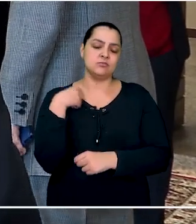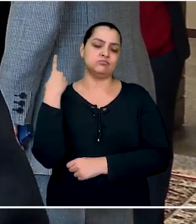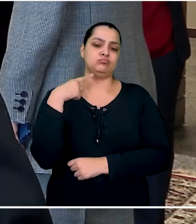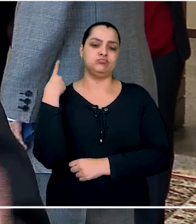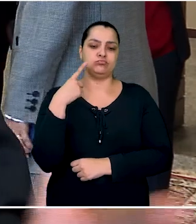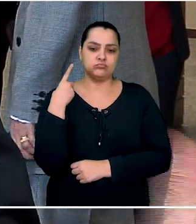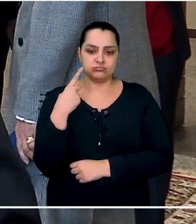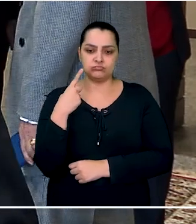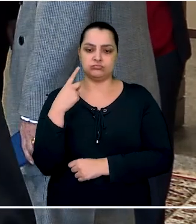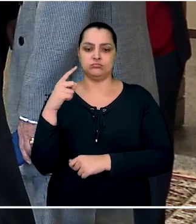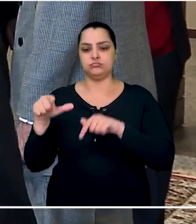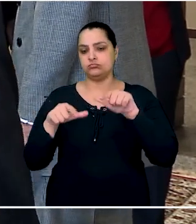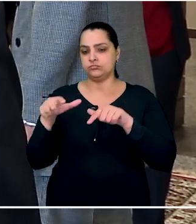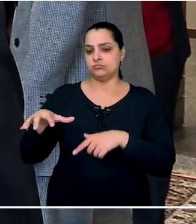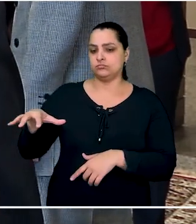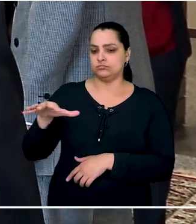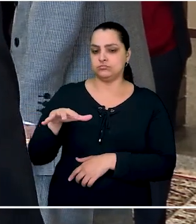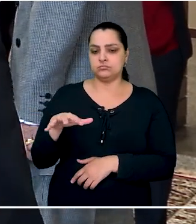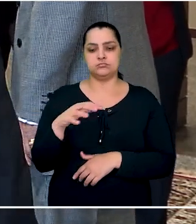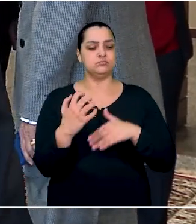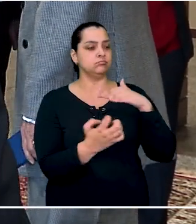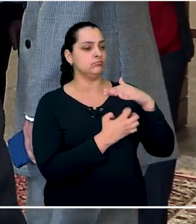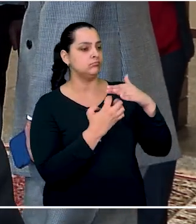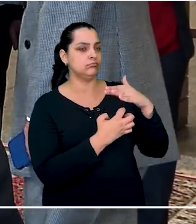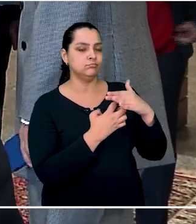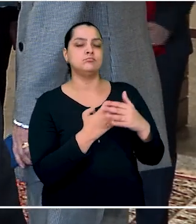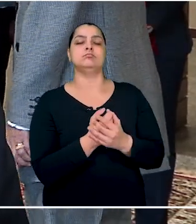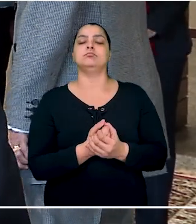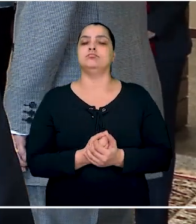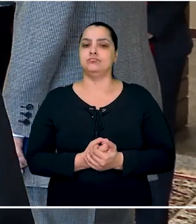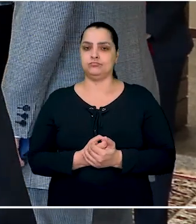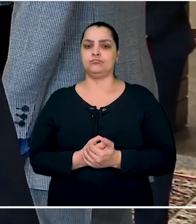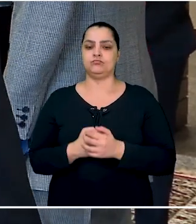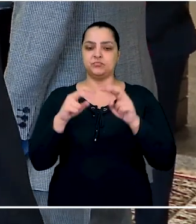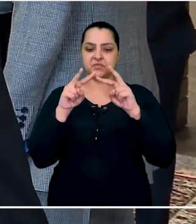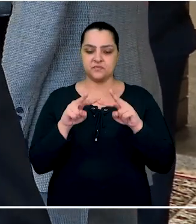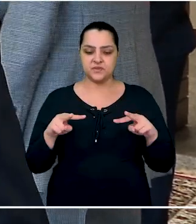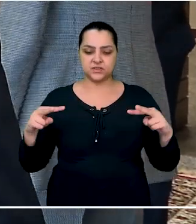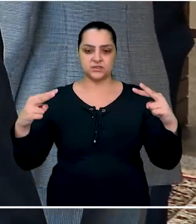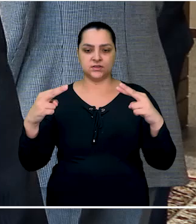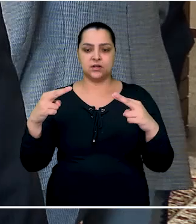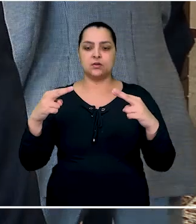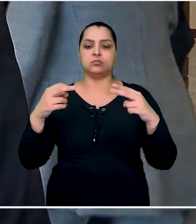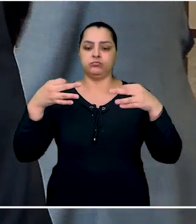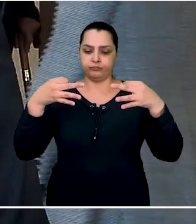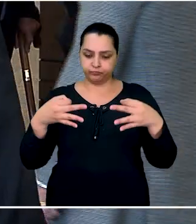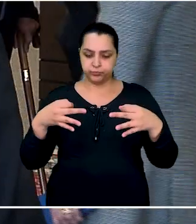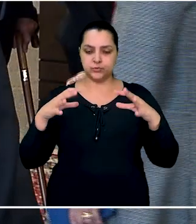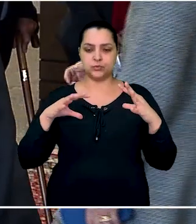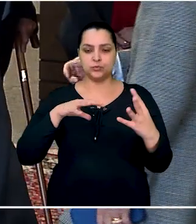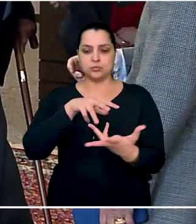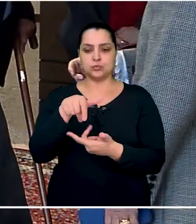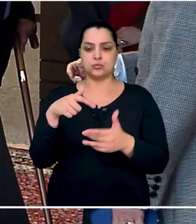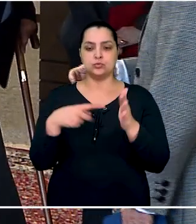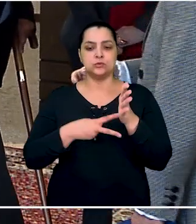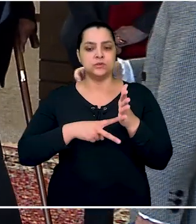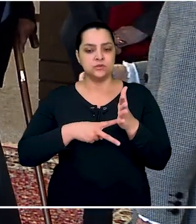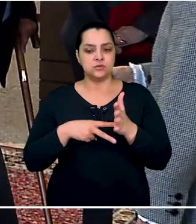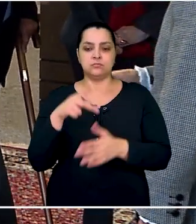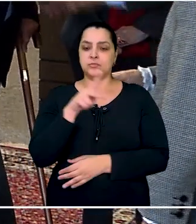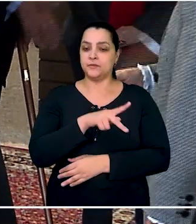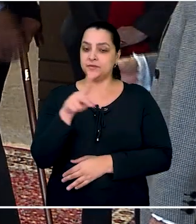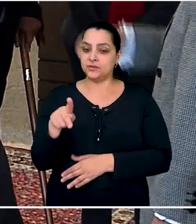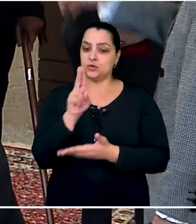advocacia, tanto para trabalhadores quanto para empresas, uma visão sólida do mundo sindical,